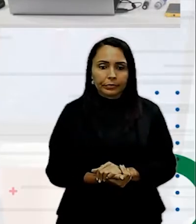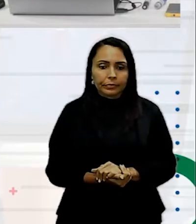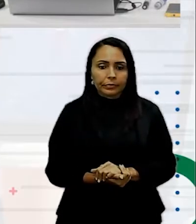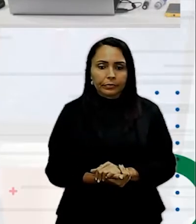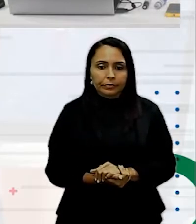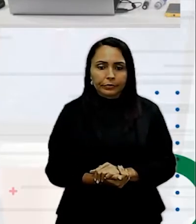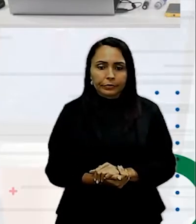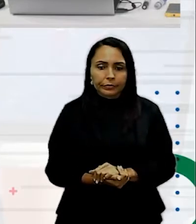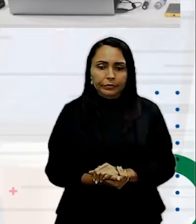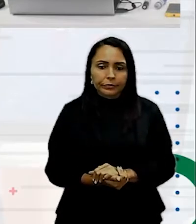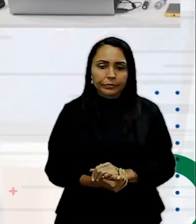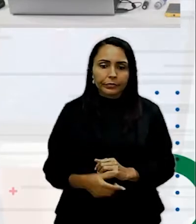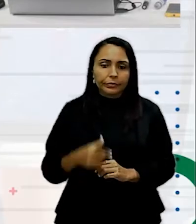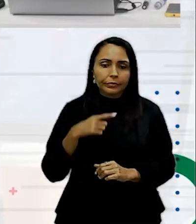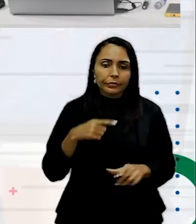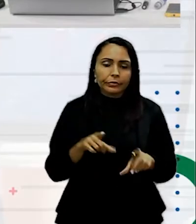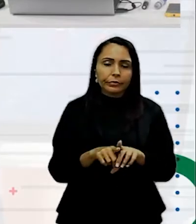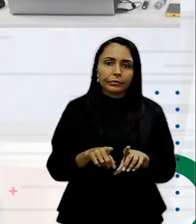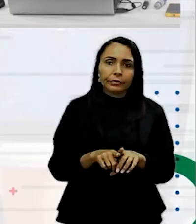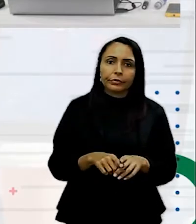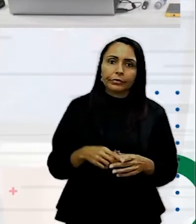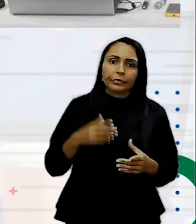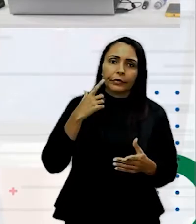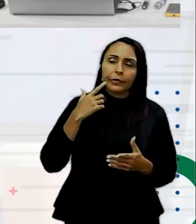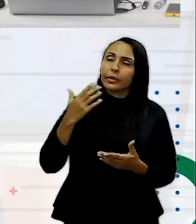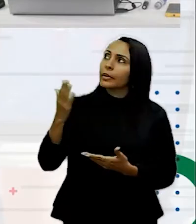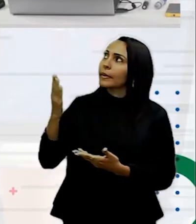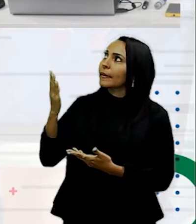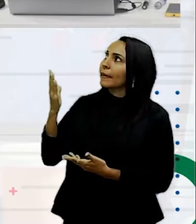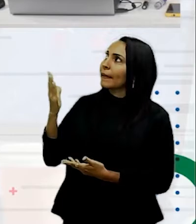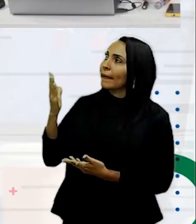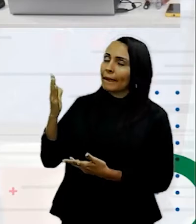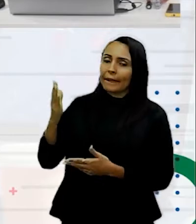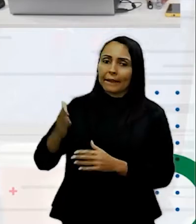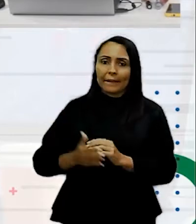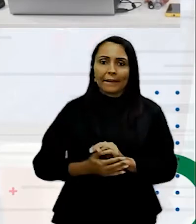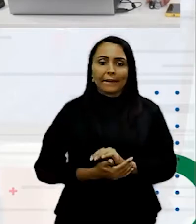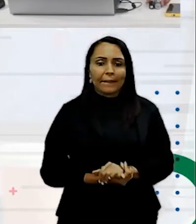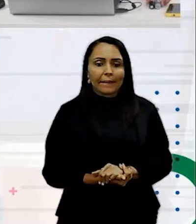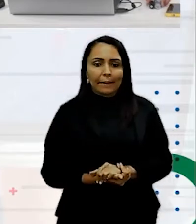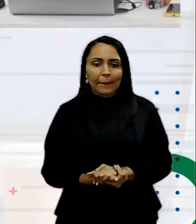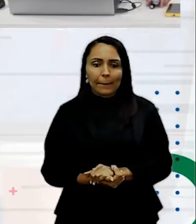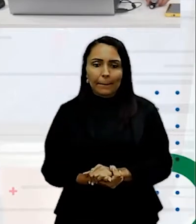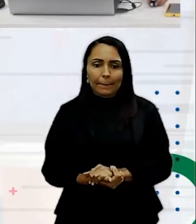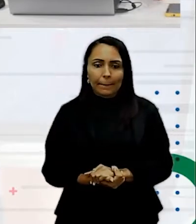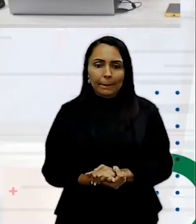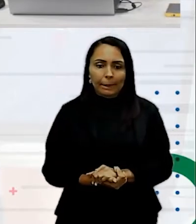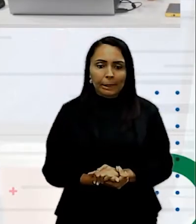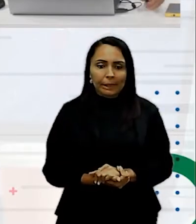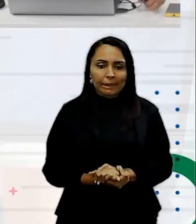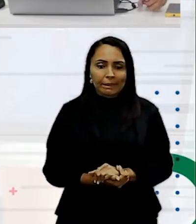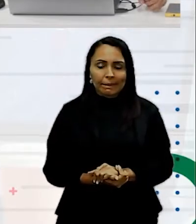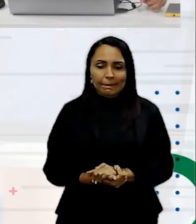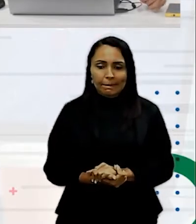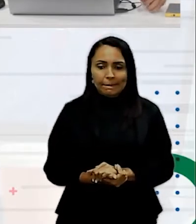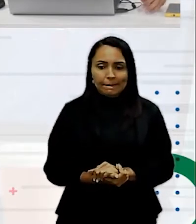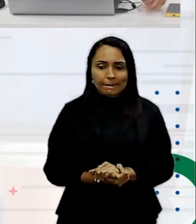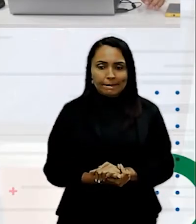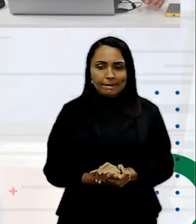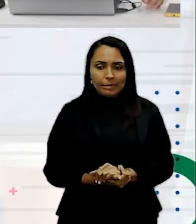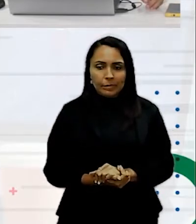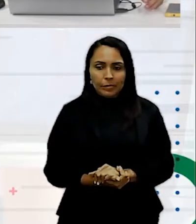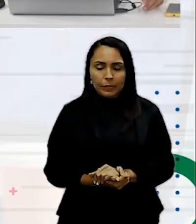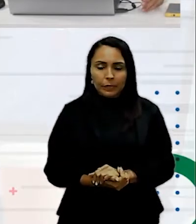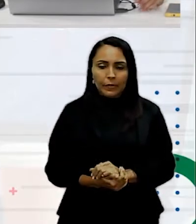Aí eu tenho também o meu menu inferior, ou a gente também chama de navbar. Eu tenho aqui a